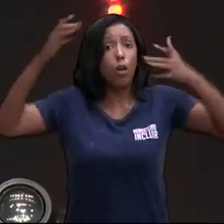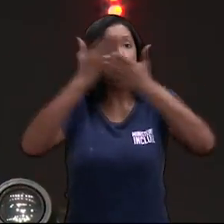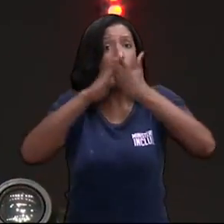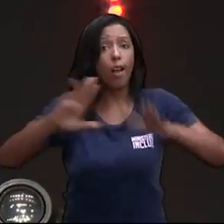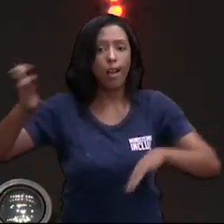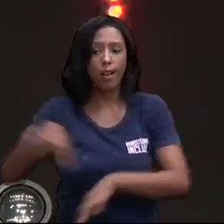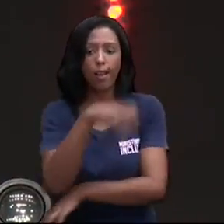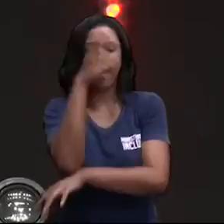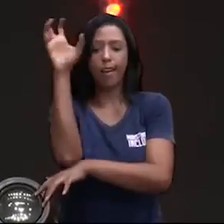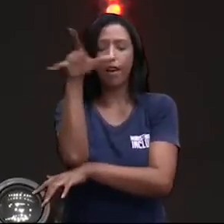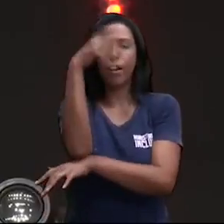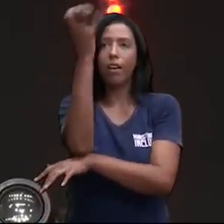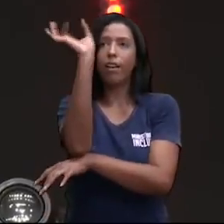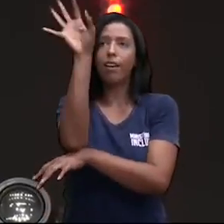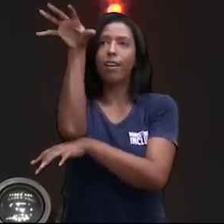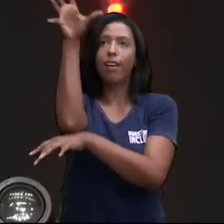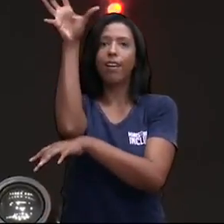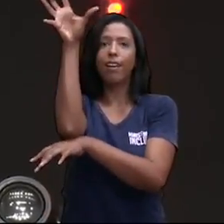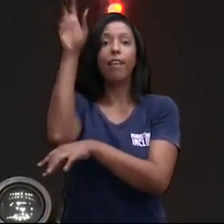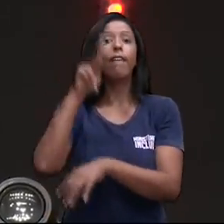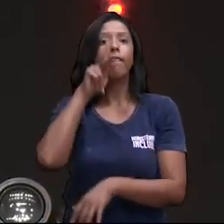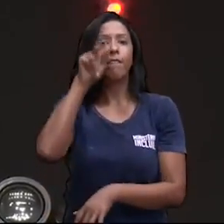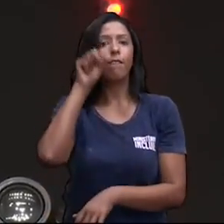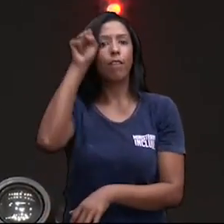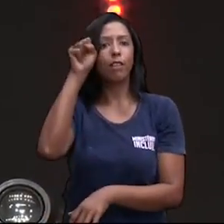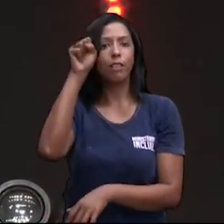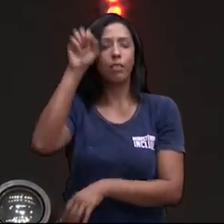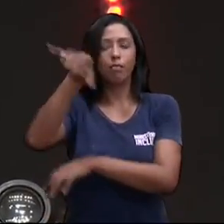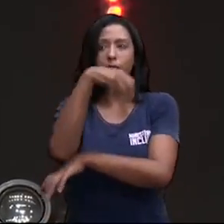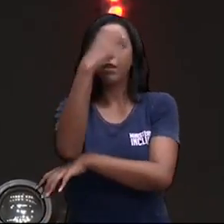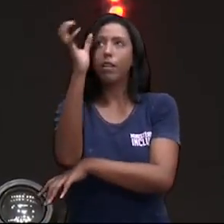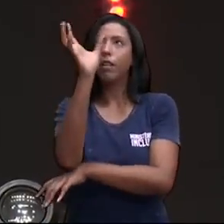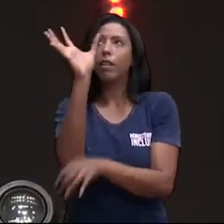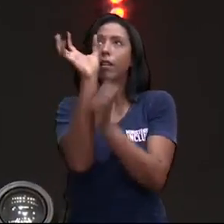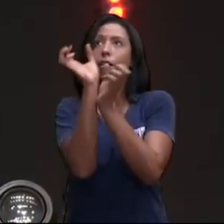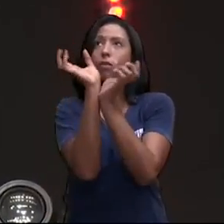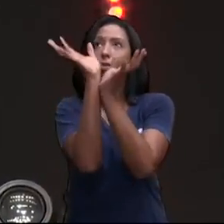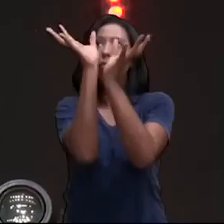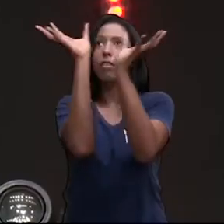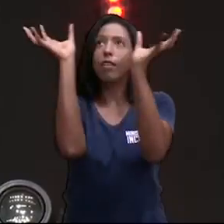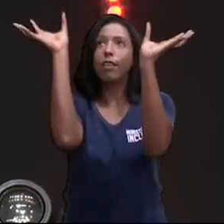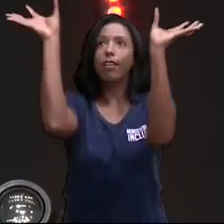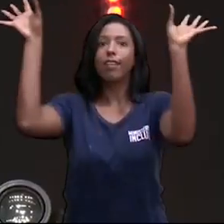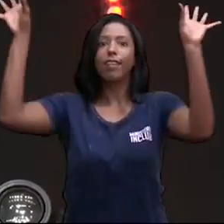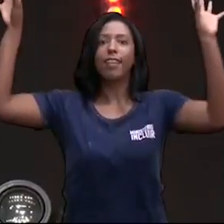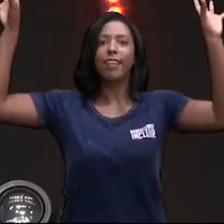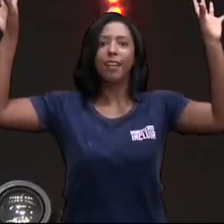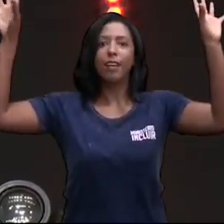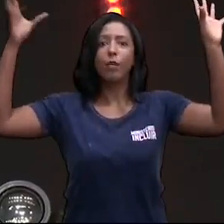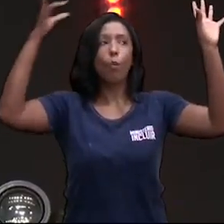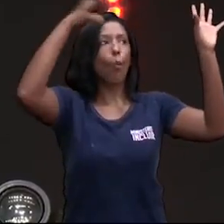em pouco tempo depois ela dá muito fruto E assim a tua vida tem